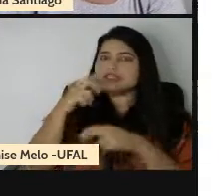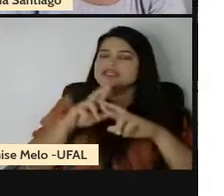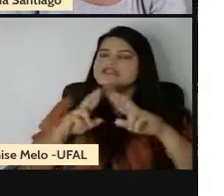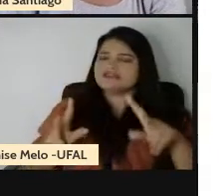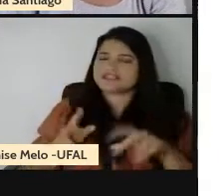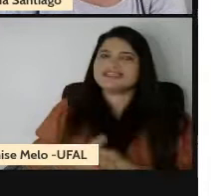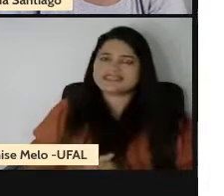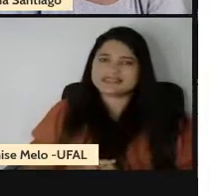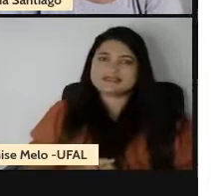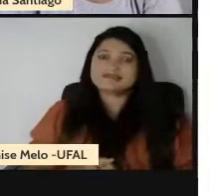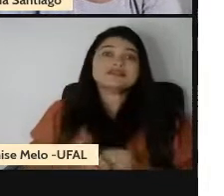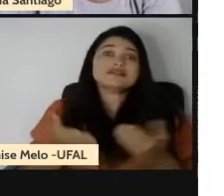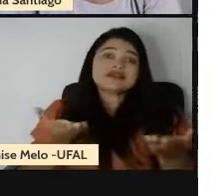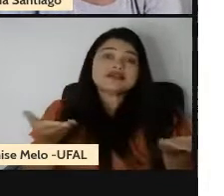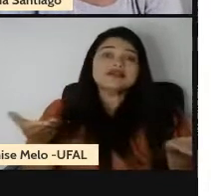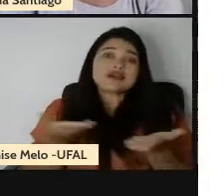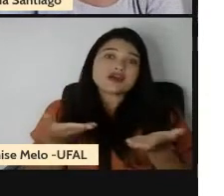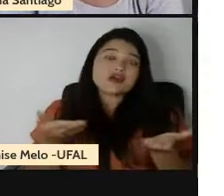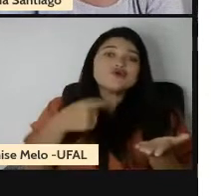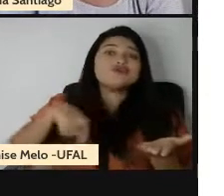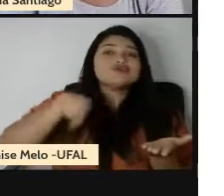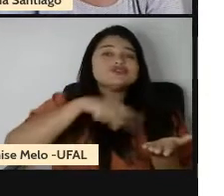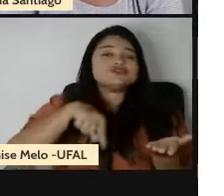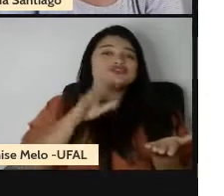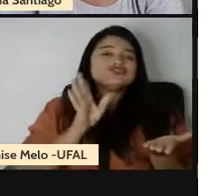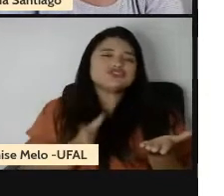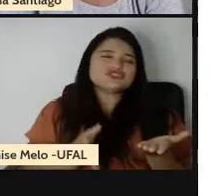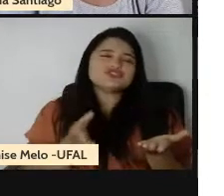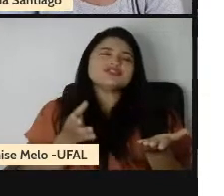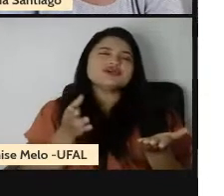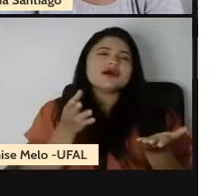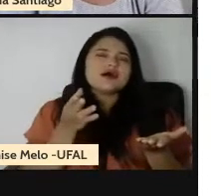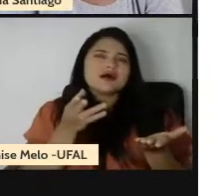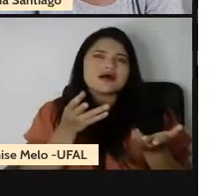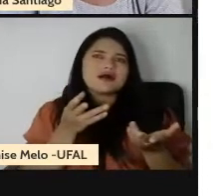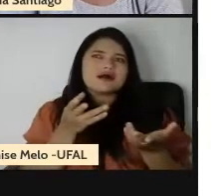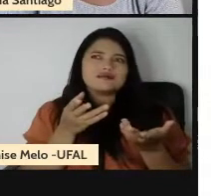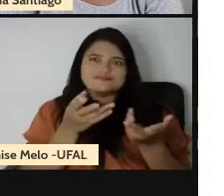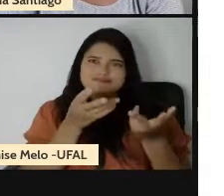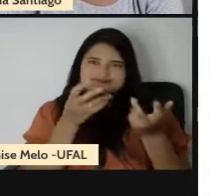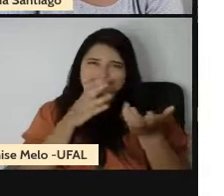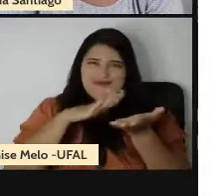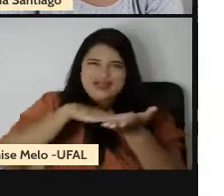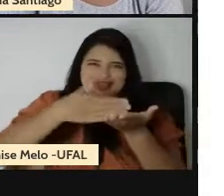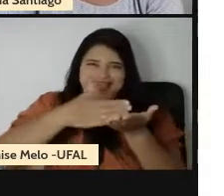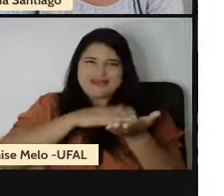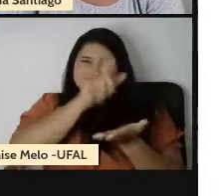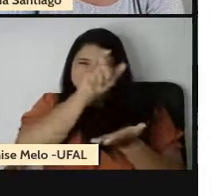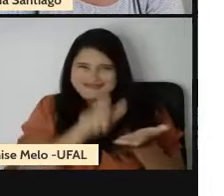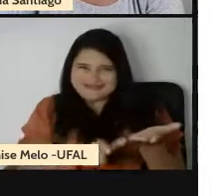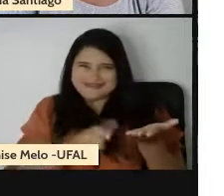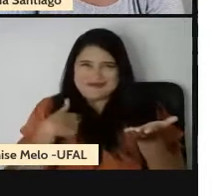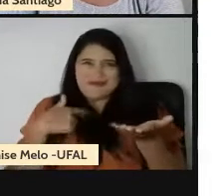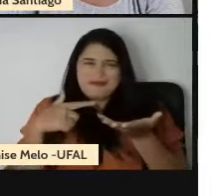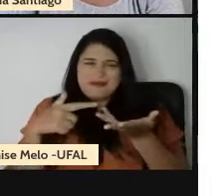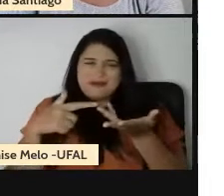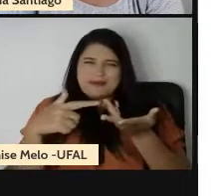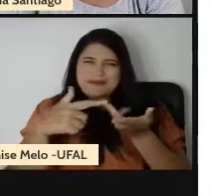Aí, agora que a gente viu bastante sobre a atividade do intérprete em si, né, que